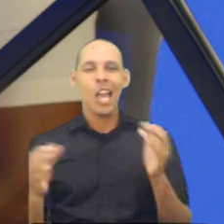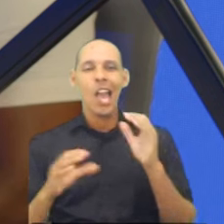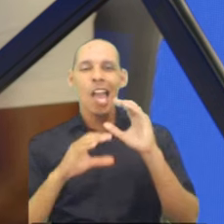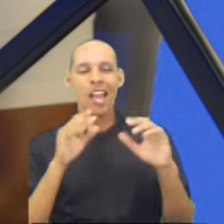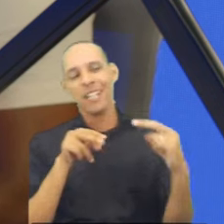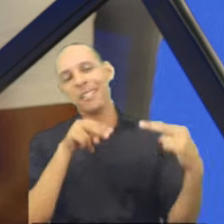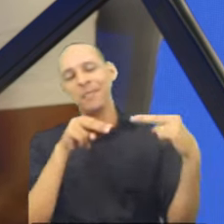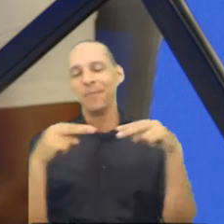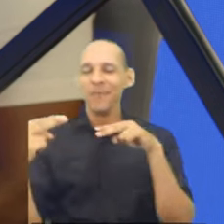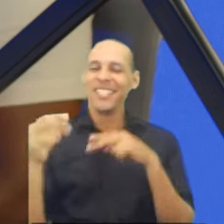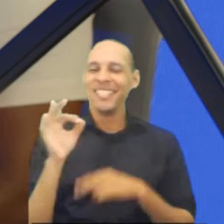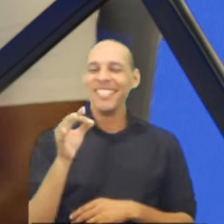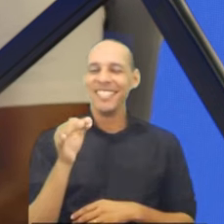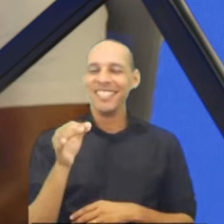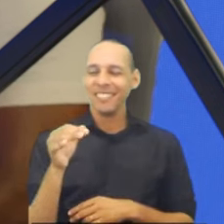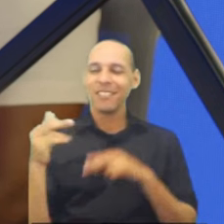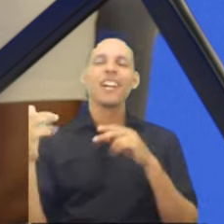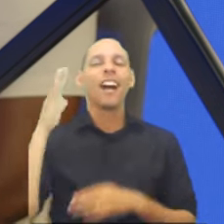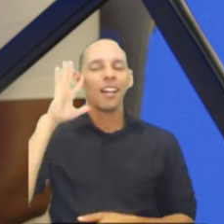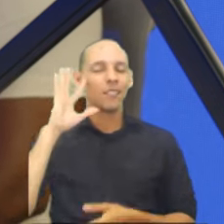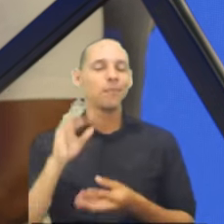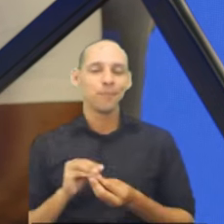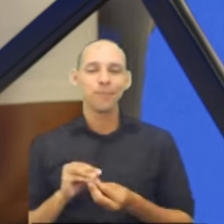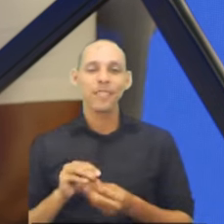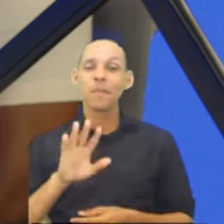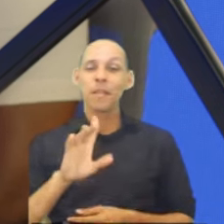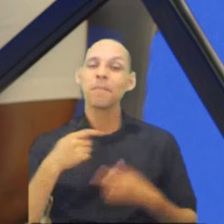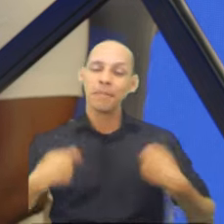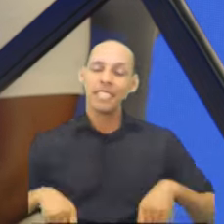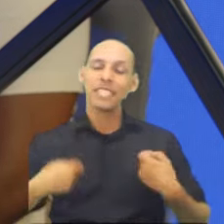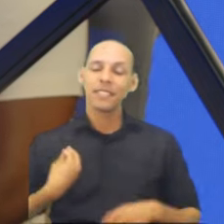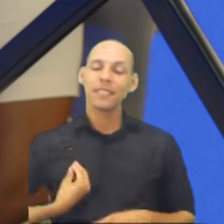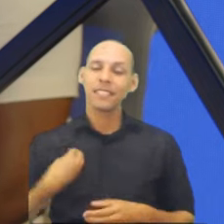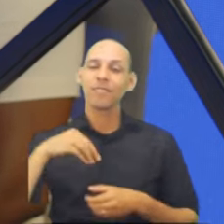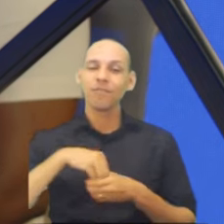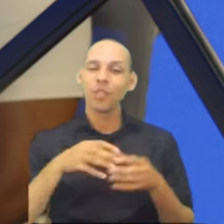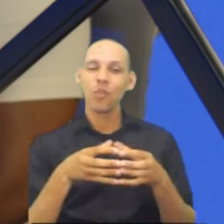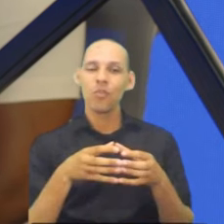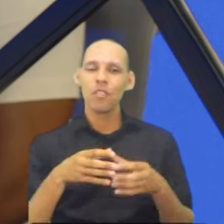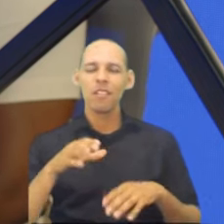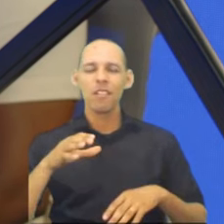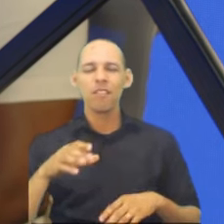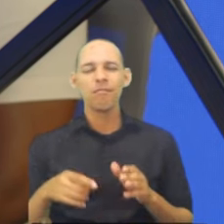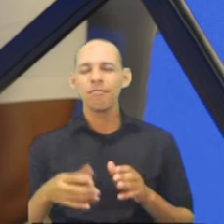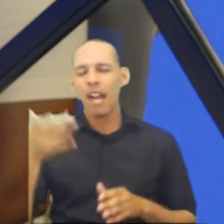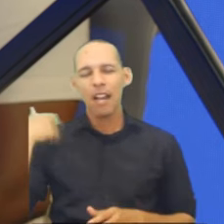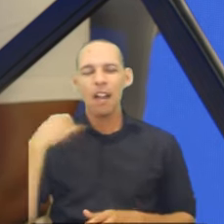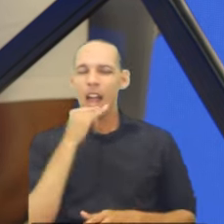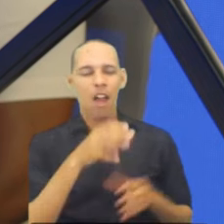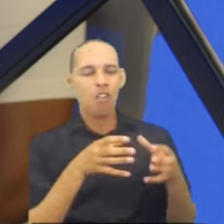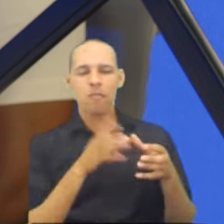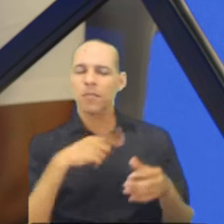tipo comunicação pelo olhar né é a gente Às vezes a gente tem mas a gente precisa estar um dia eu falei isso para um grupo